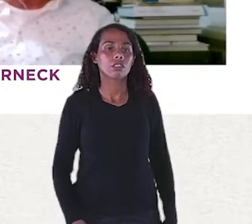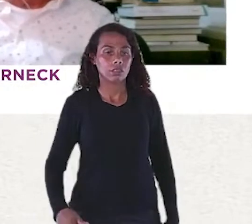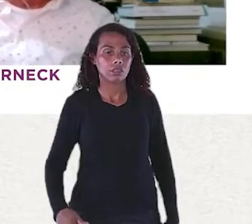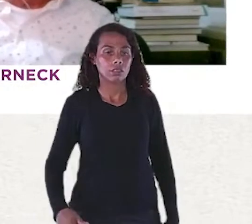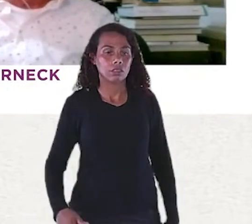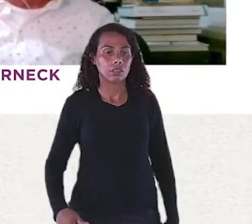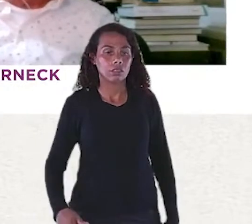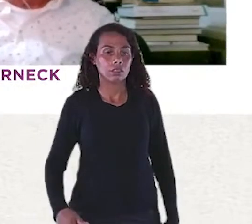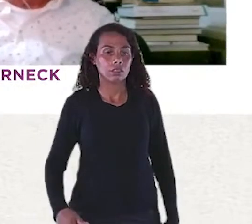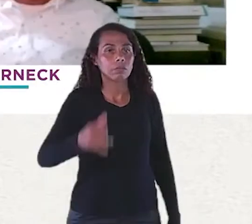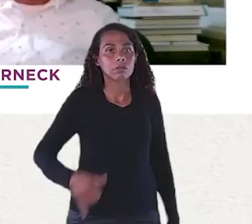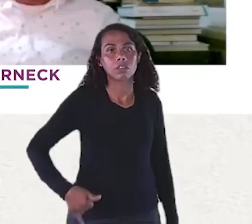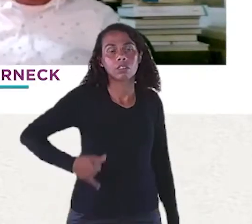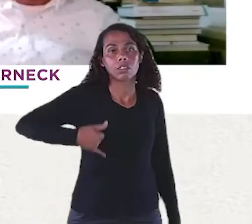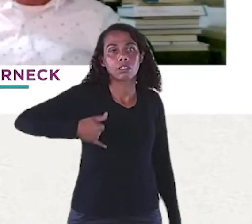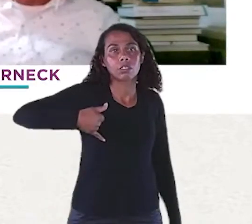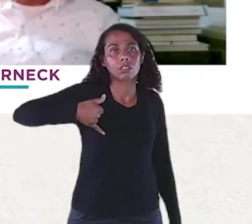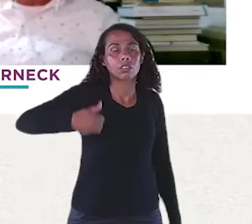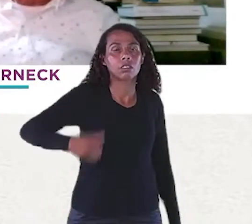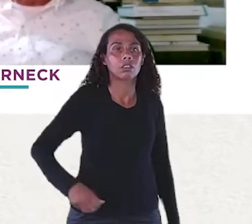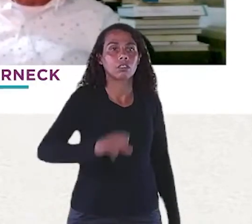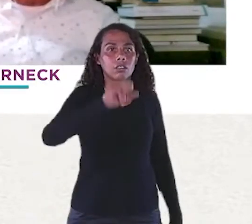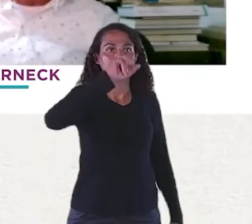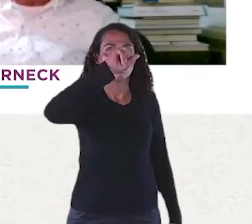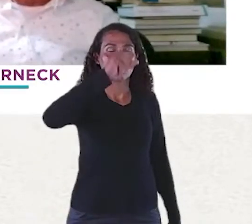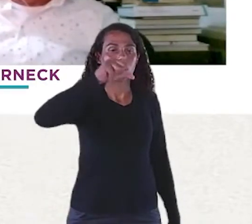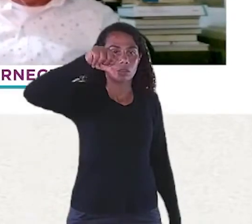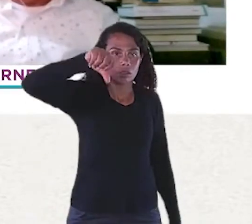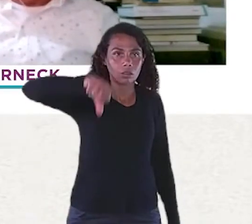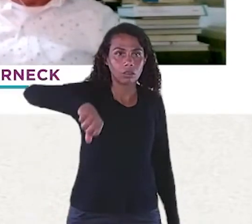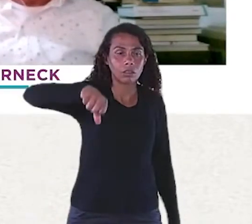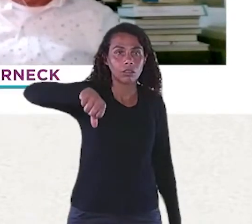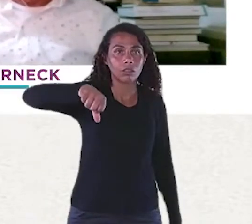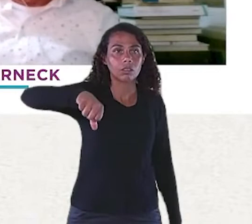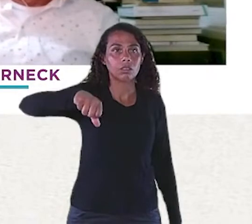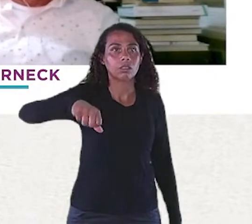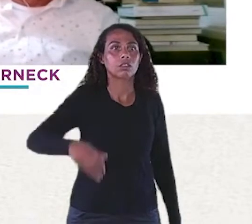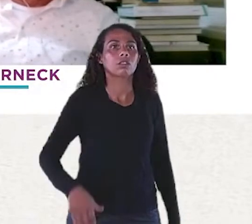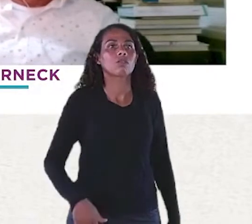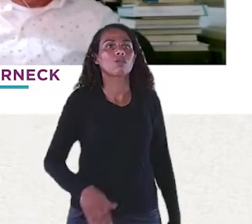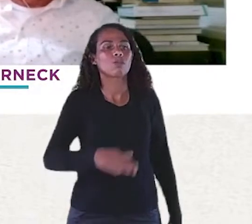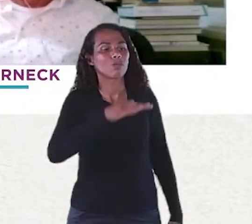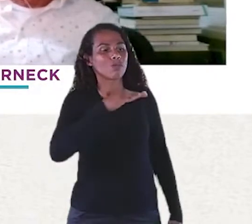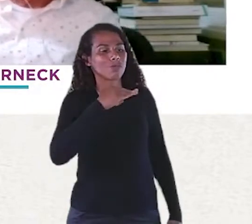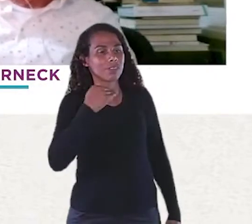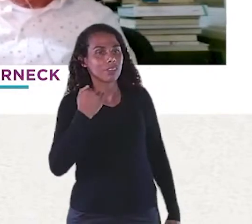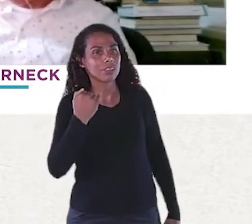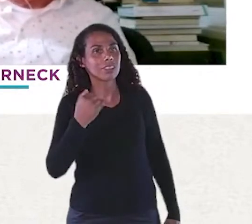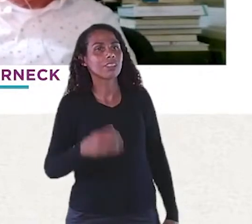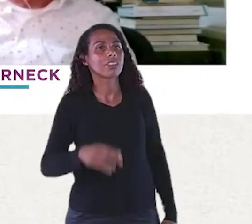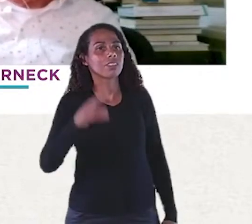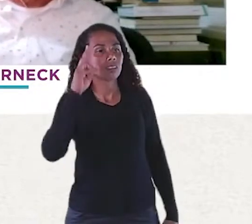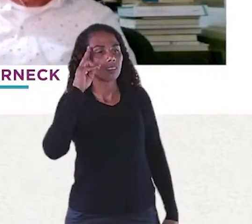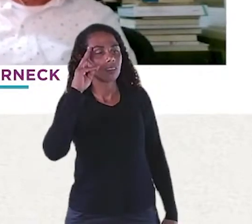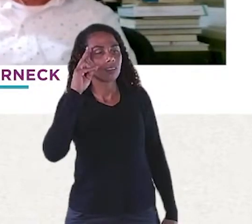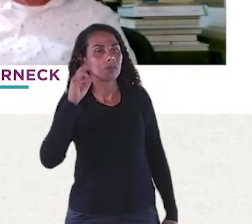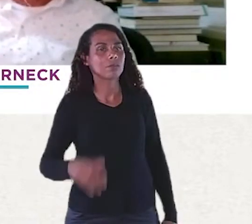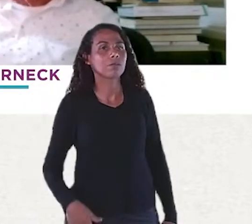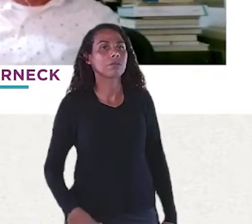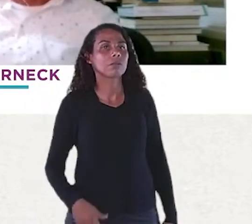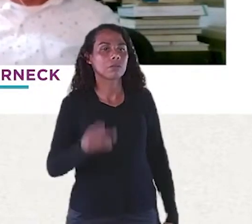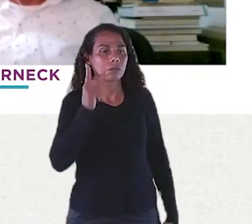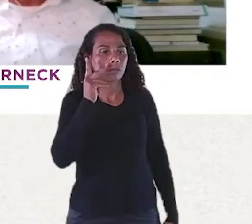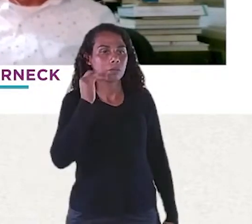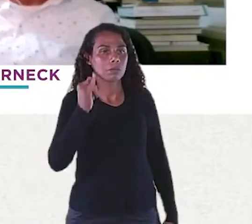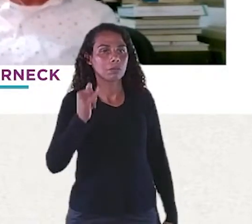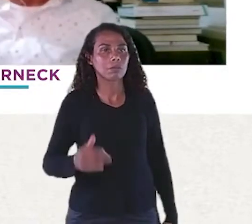89, e falar, poxa, eu vou dar trabalho à morte, ela vai ter que ir atrás de mim. Sabe? Eu acho uma coisa